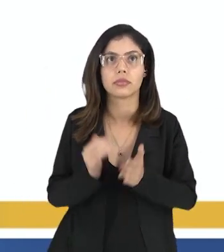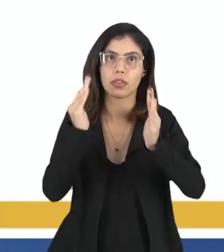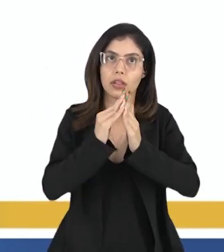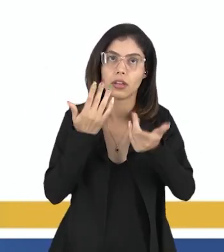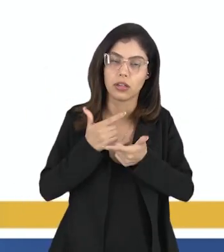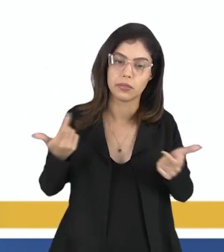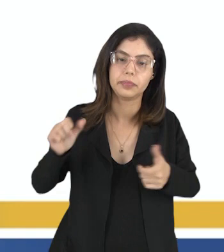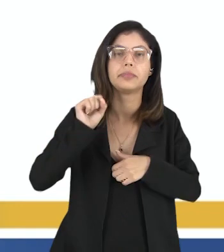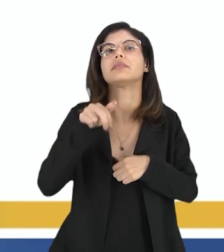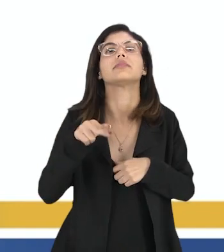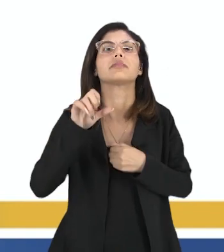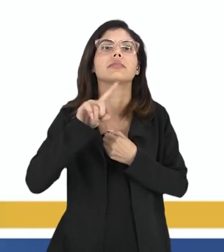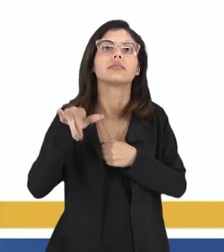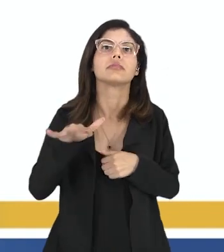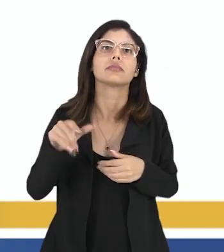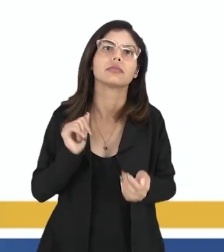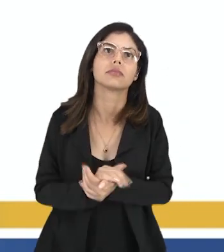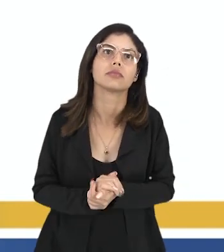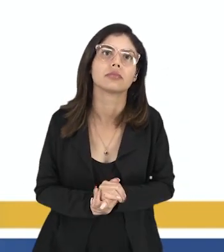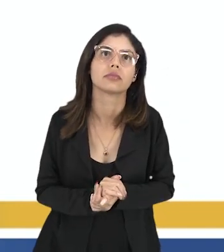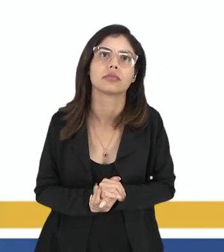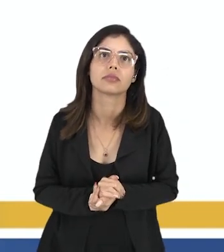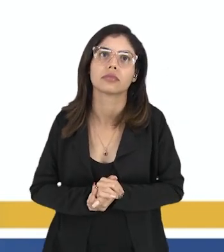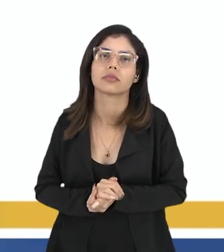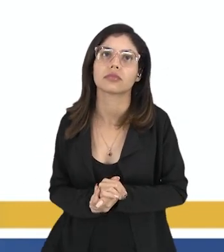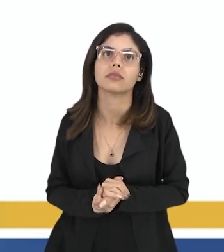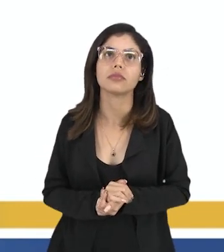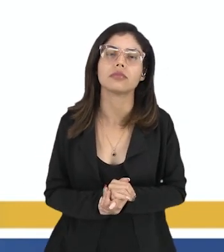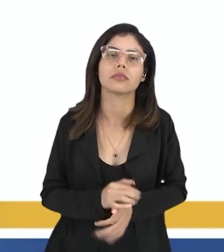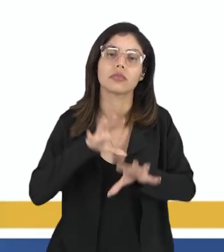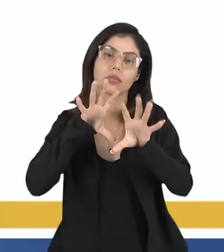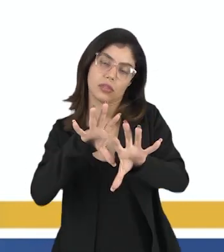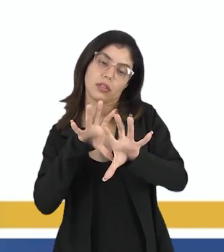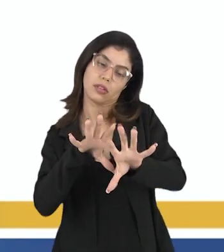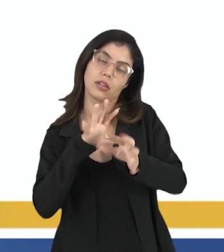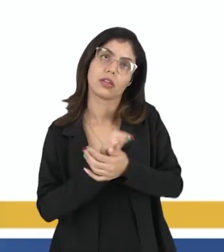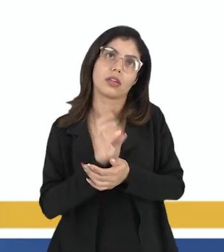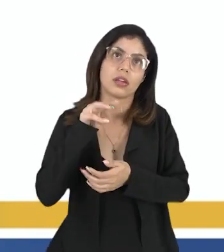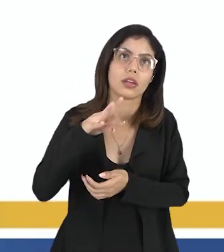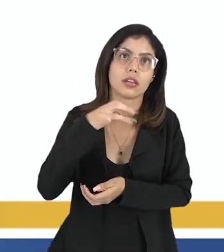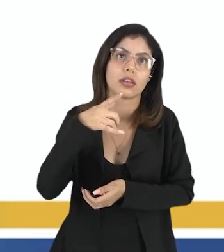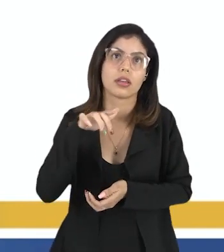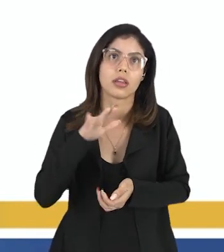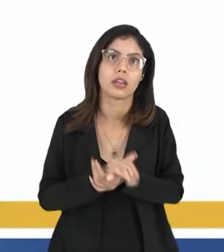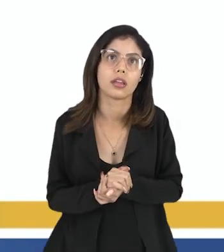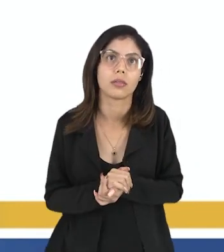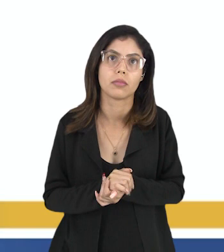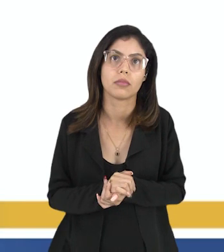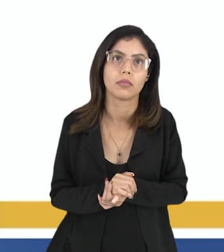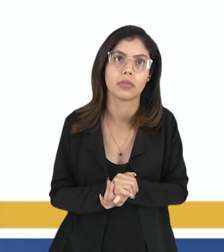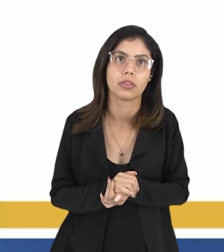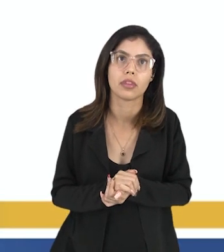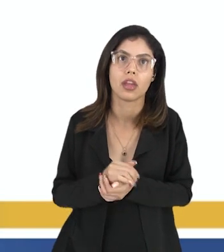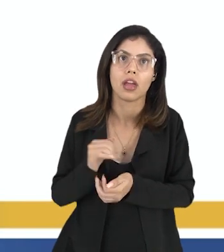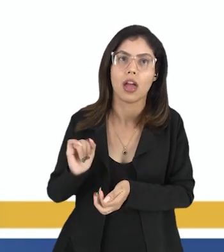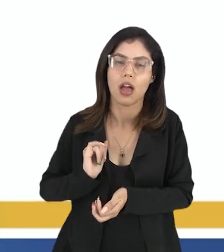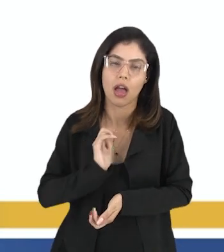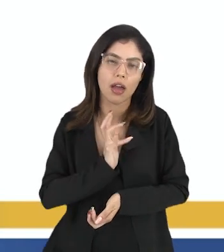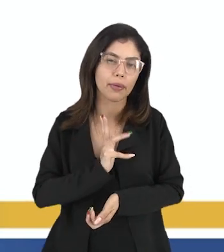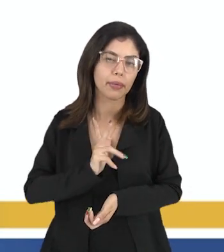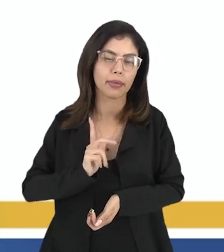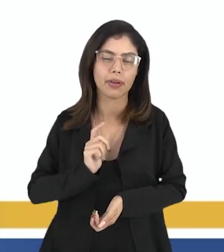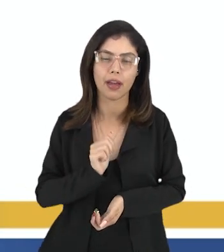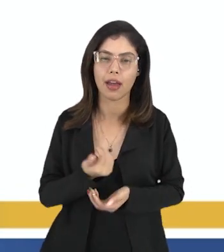Senzala, essa obra que vai ser muito difundida, a questão dessa miscigenação, né, ele vai romantizar a